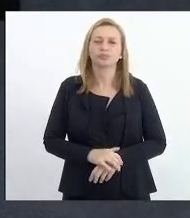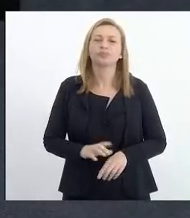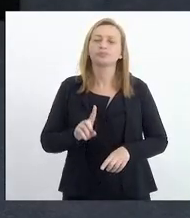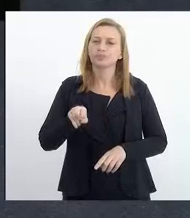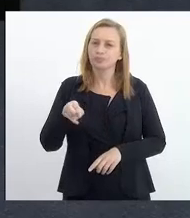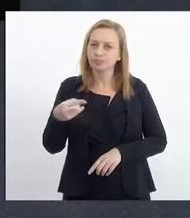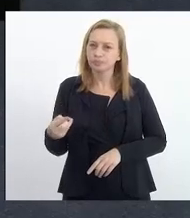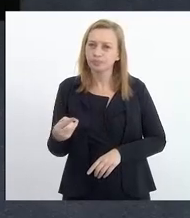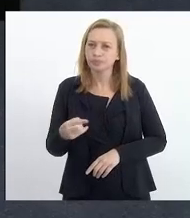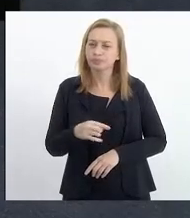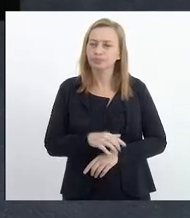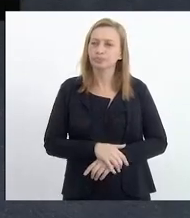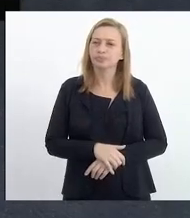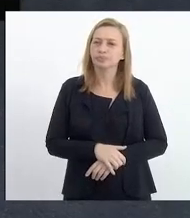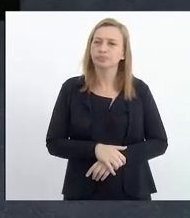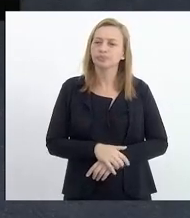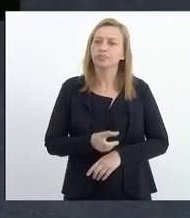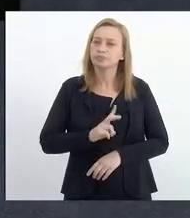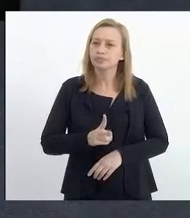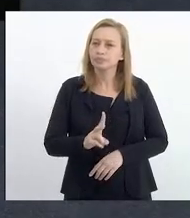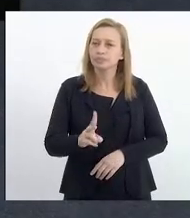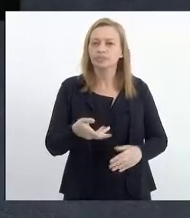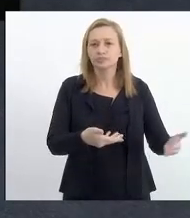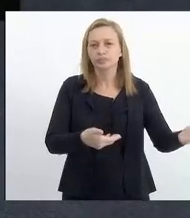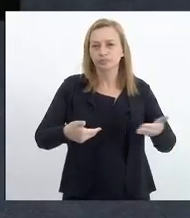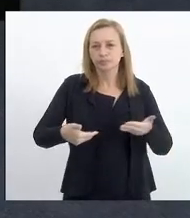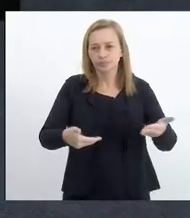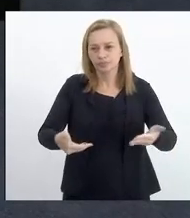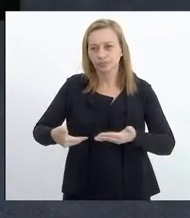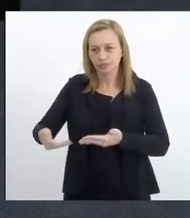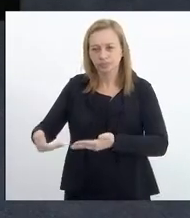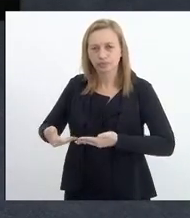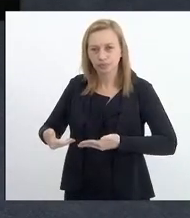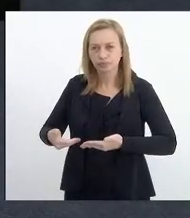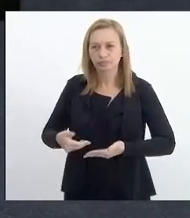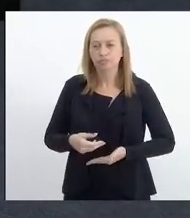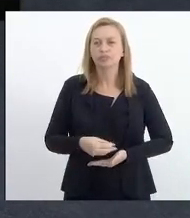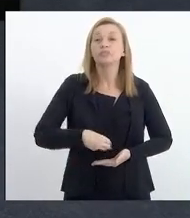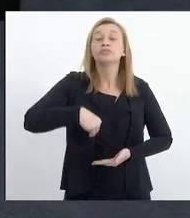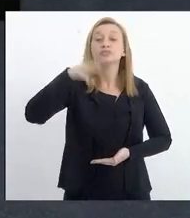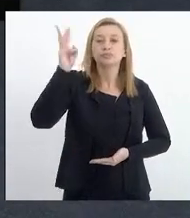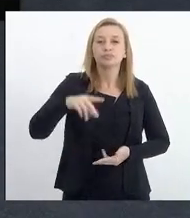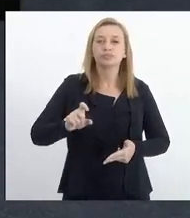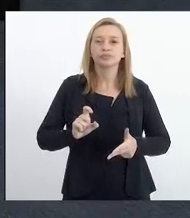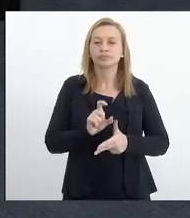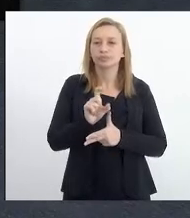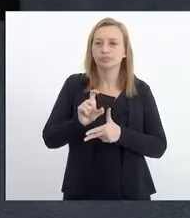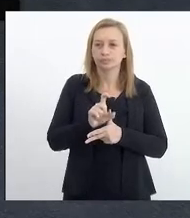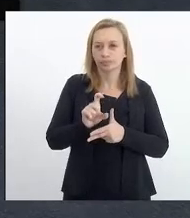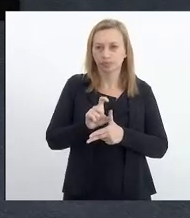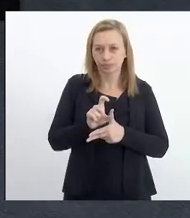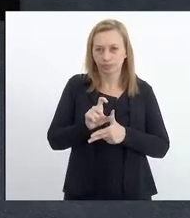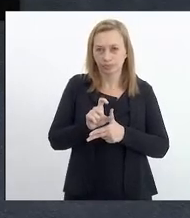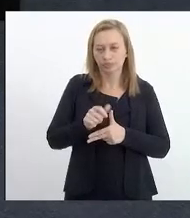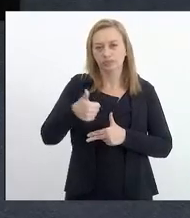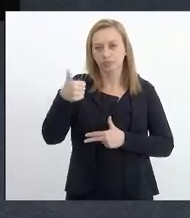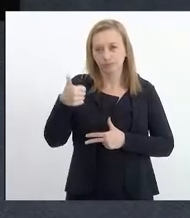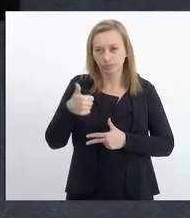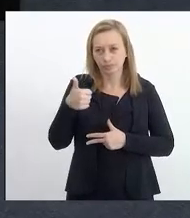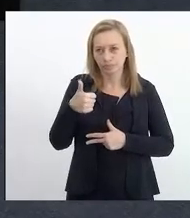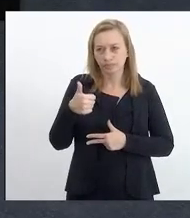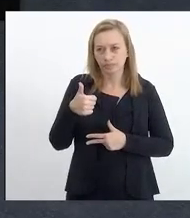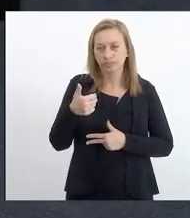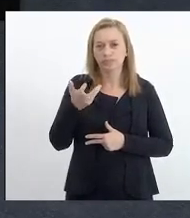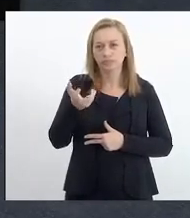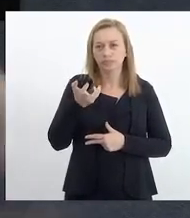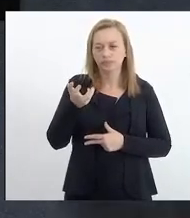seguida, sempre convidamos quem do Executivo, primeiro,